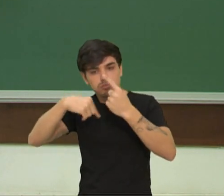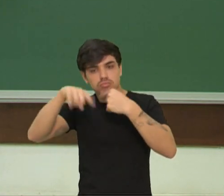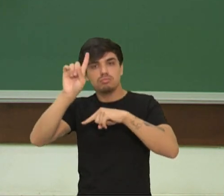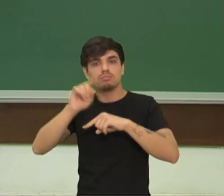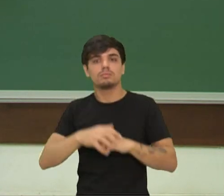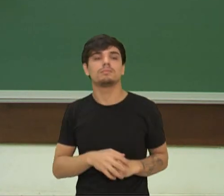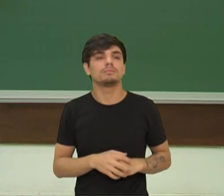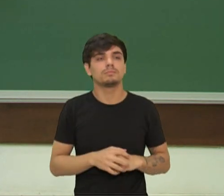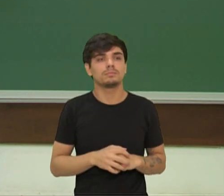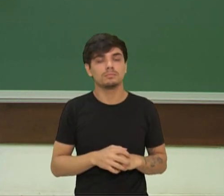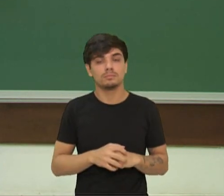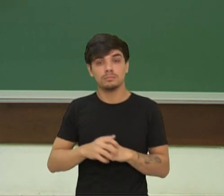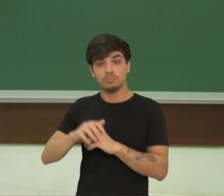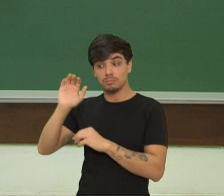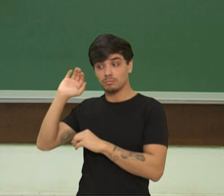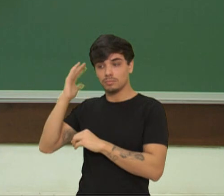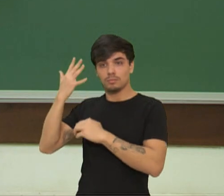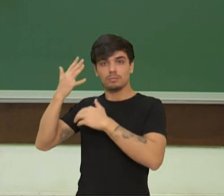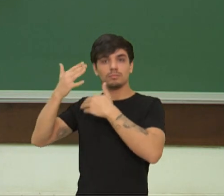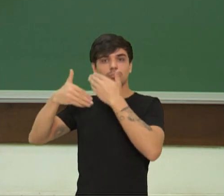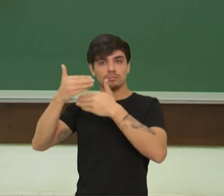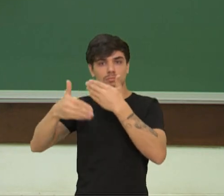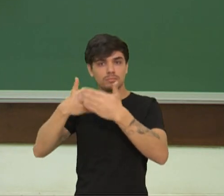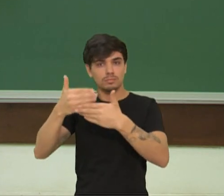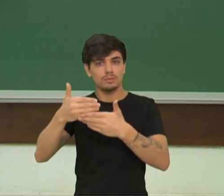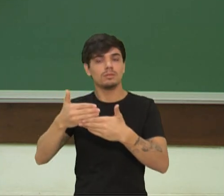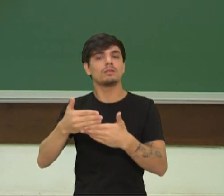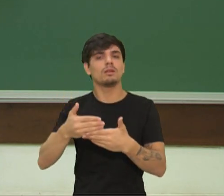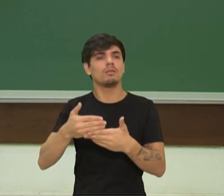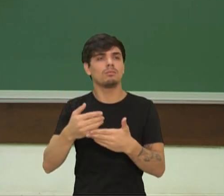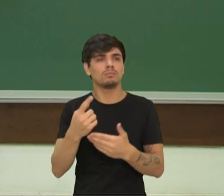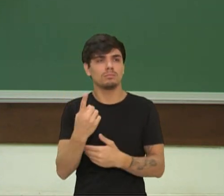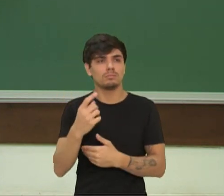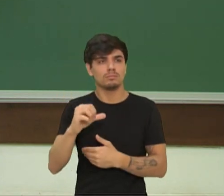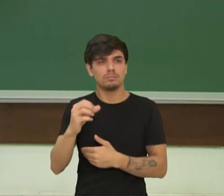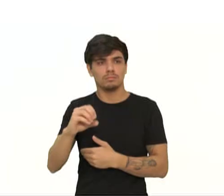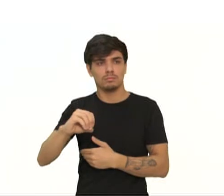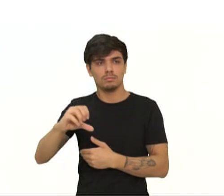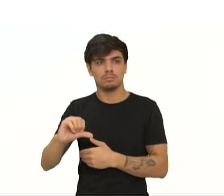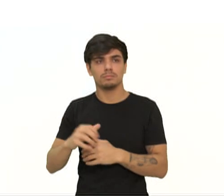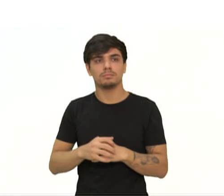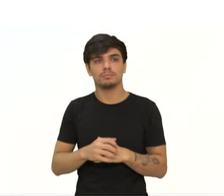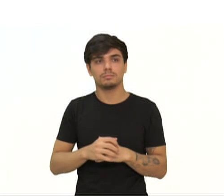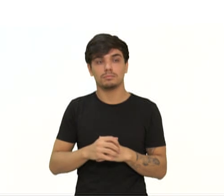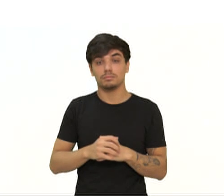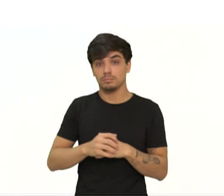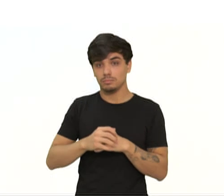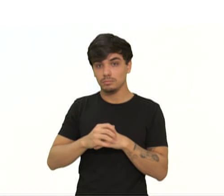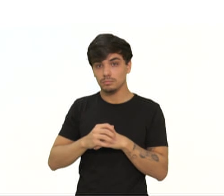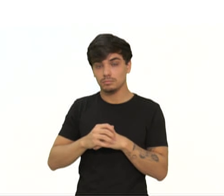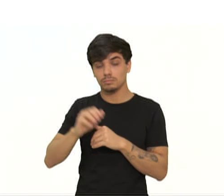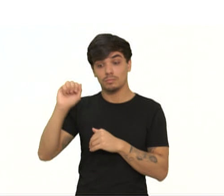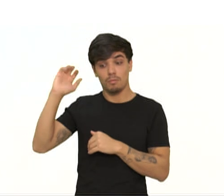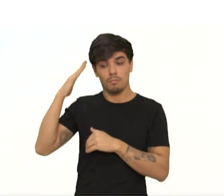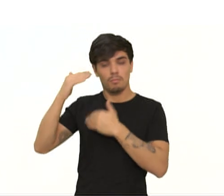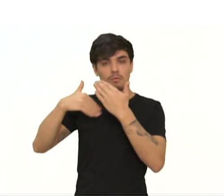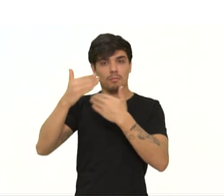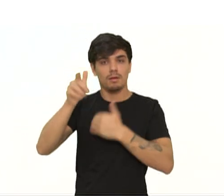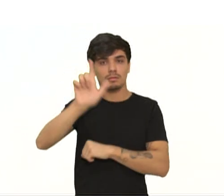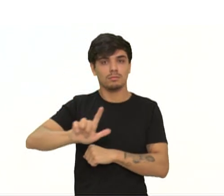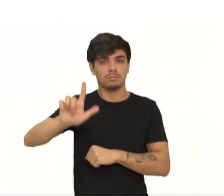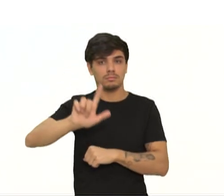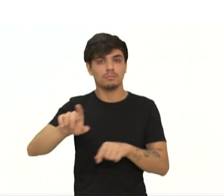O movimento começou em 1909, primeiro na literatura. O poeta Marinetti ele tinha criado esse movimento